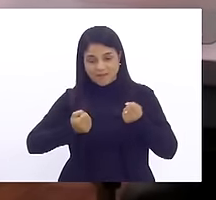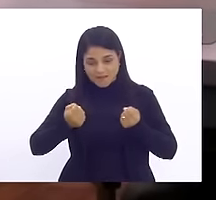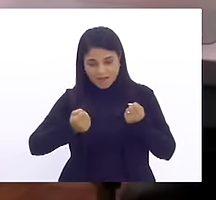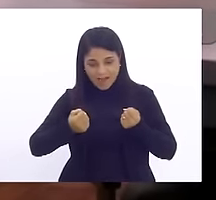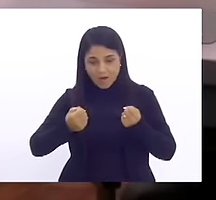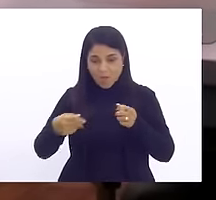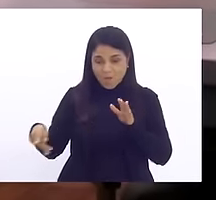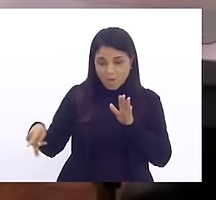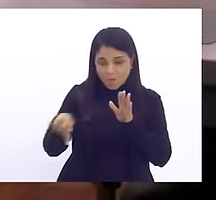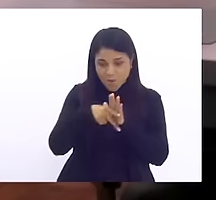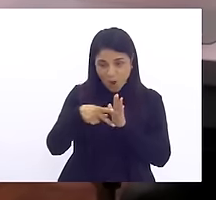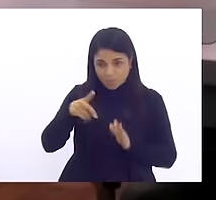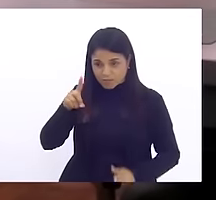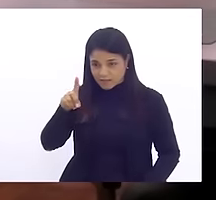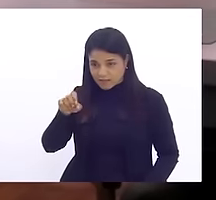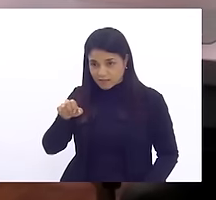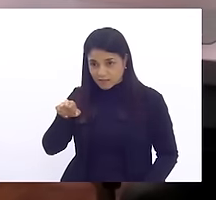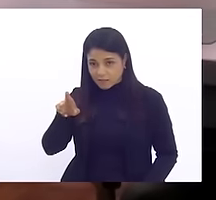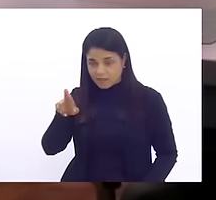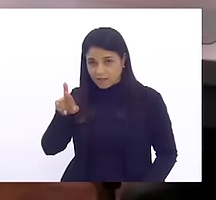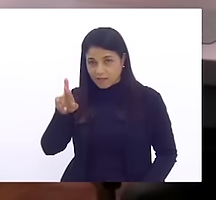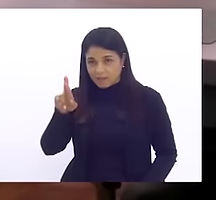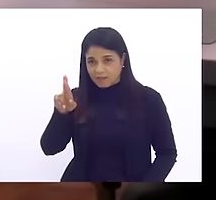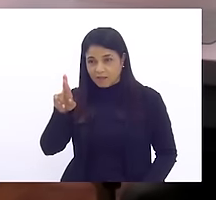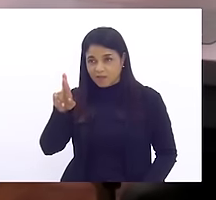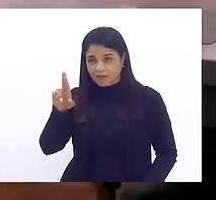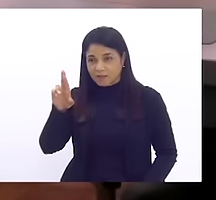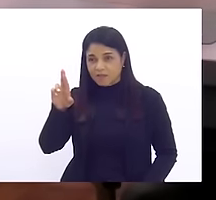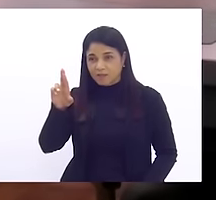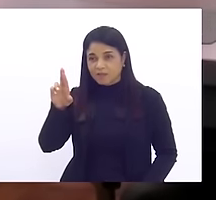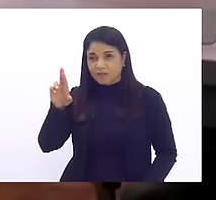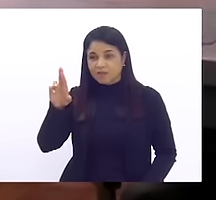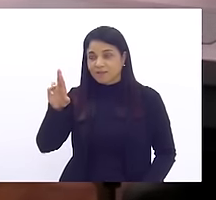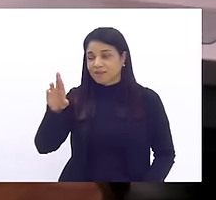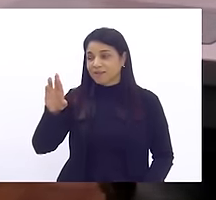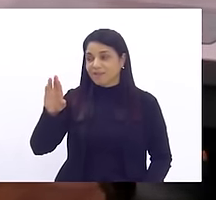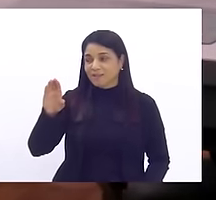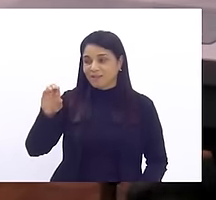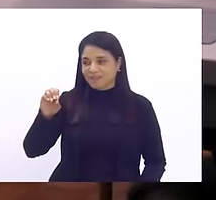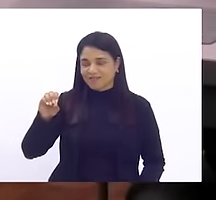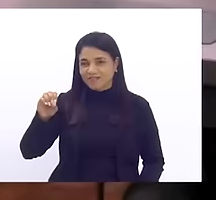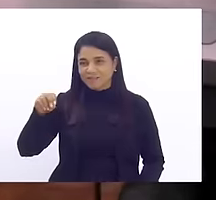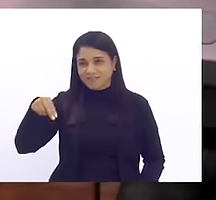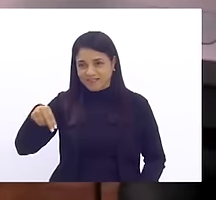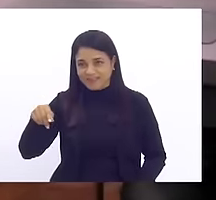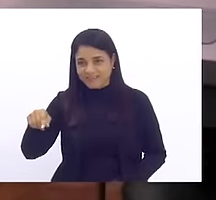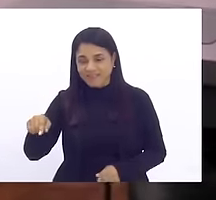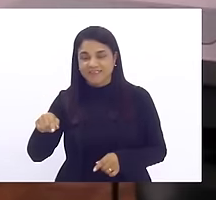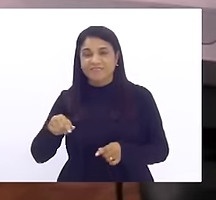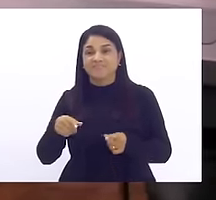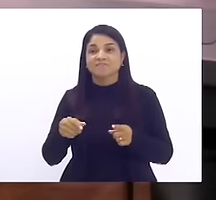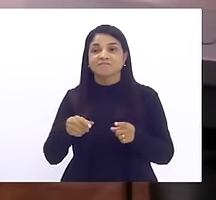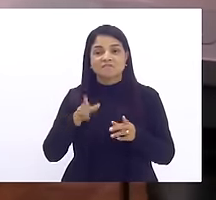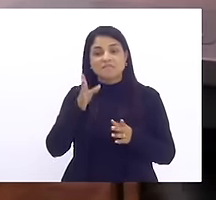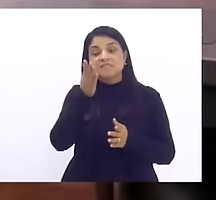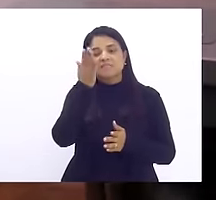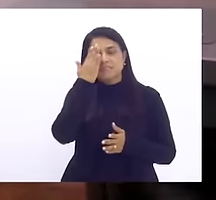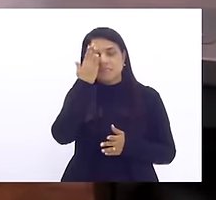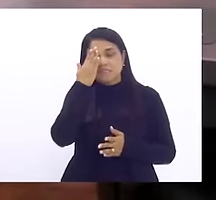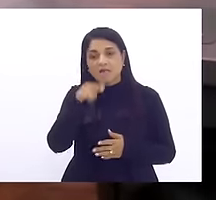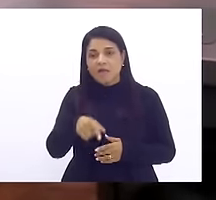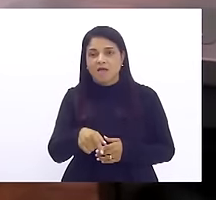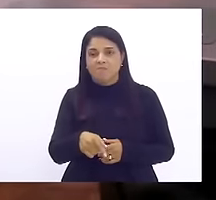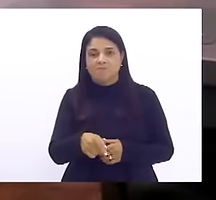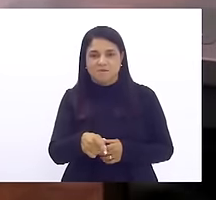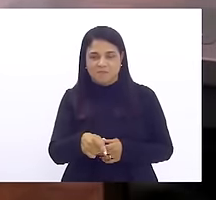caracterizado é Existem os radinhos chamados de radinhos que vão com moto atrás e que sabe e até sabem dos caracterizado